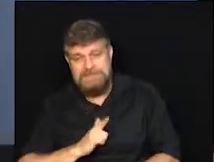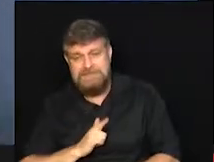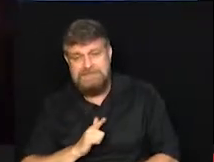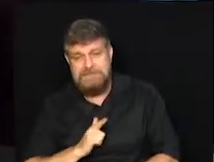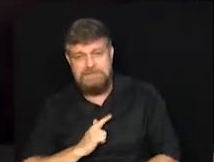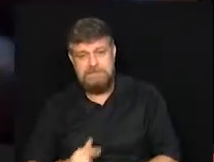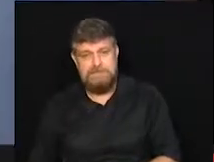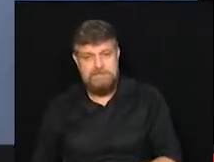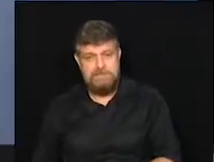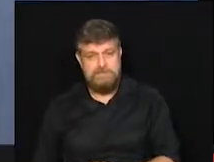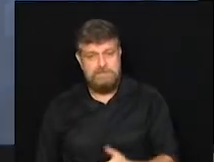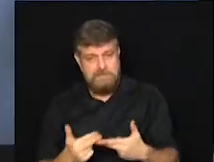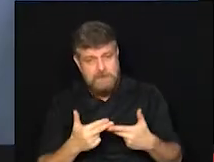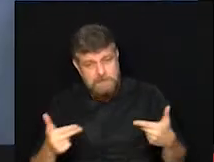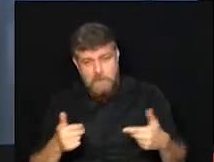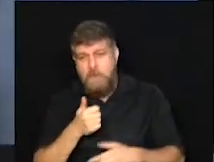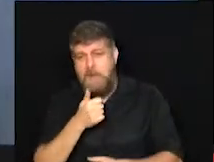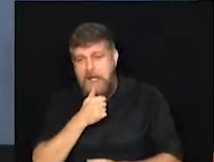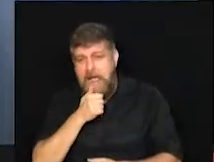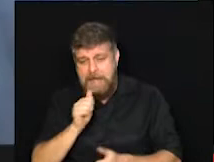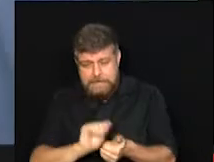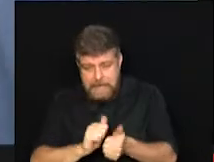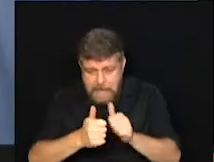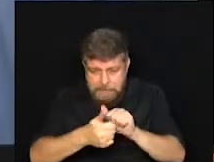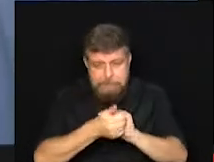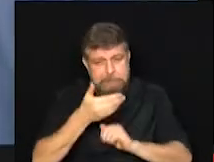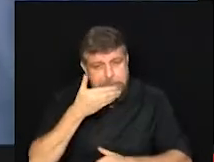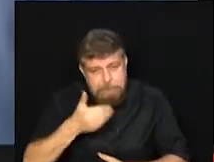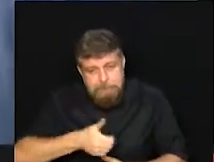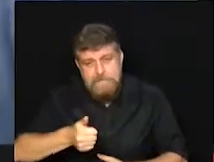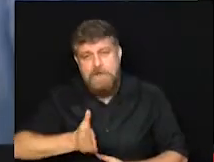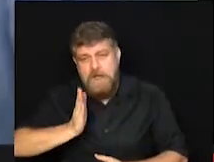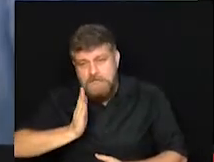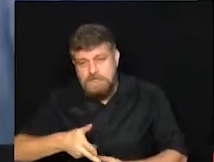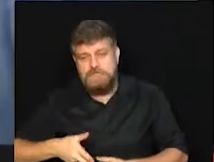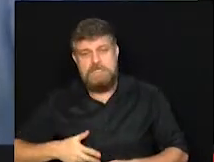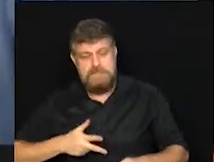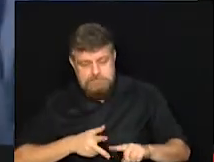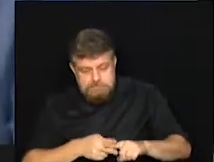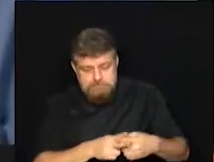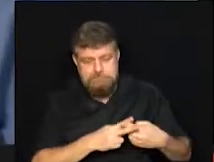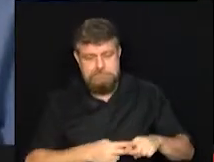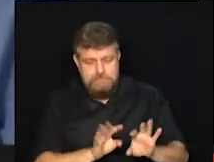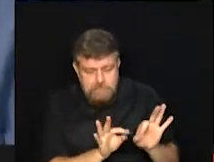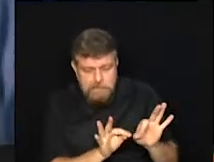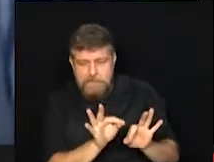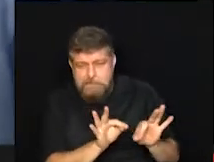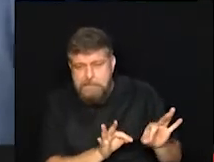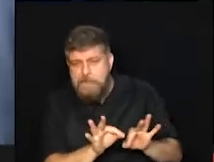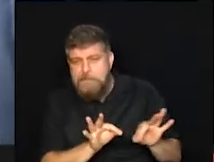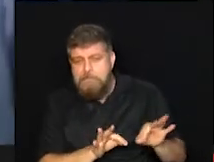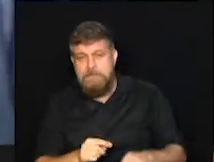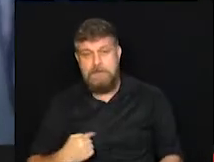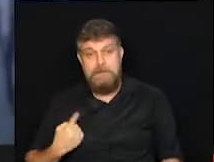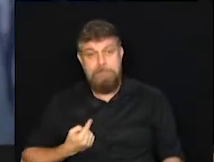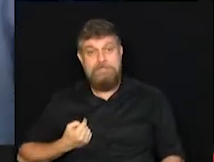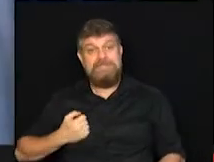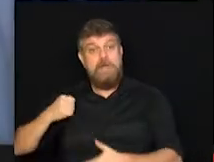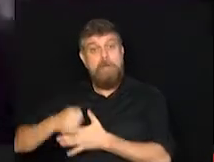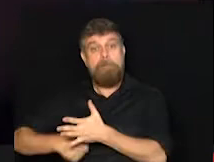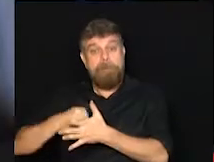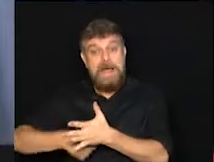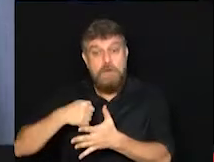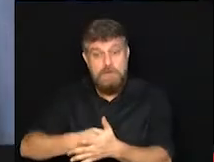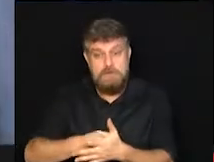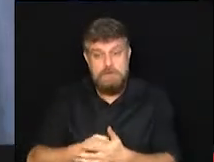coisas para estar ainda adequando, que já está sendo providenciada, né? Mas isso por quê? Pela luta do governo. E